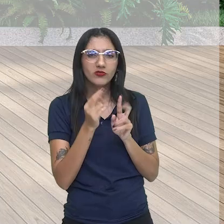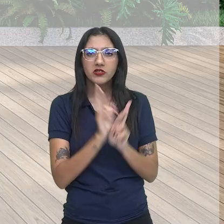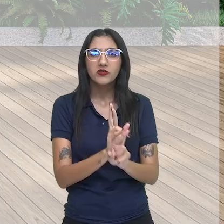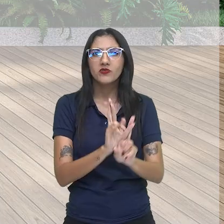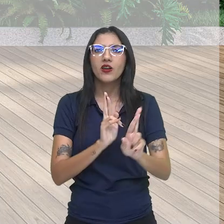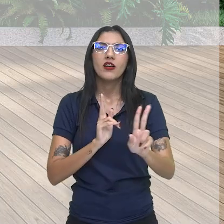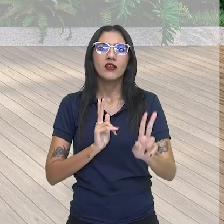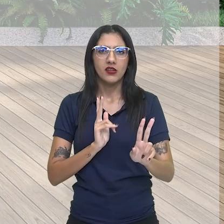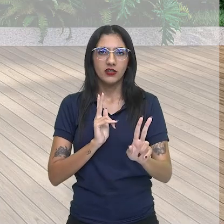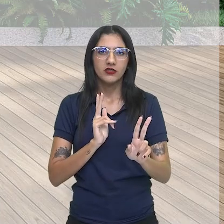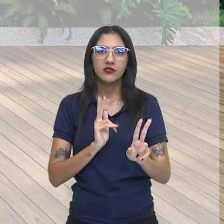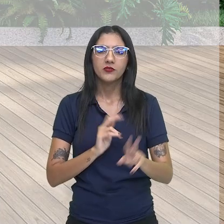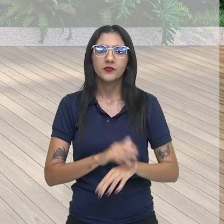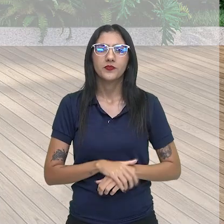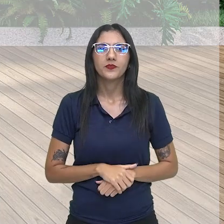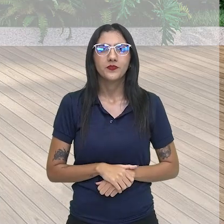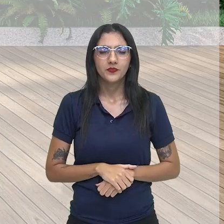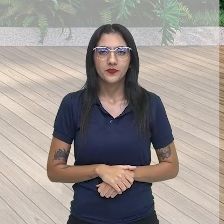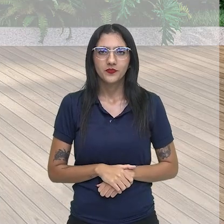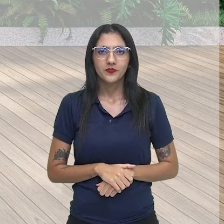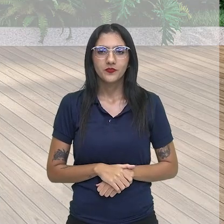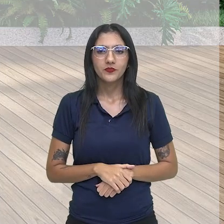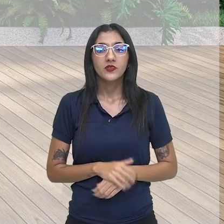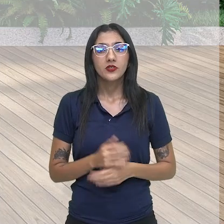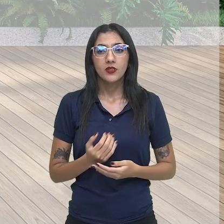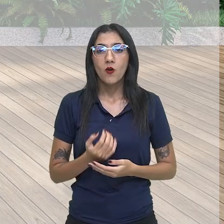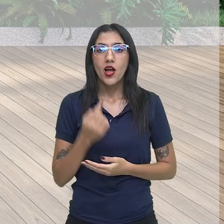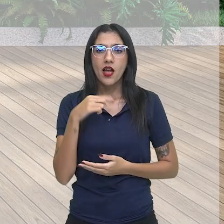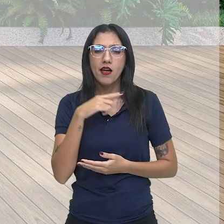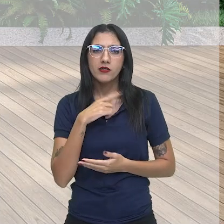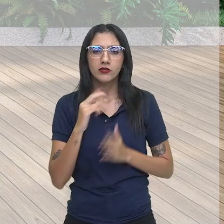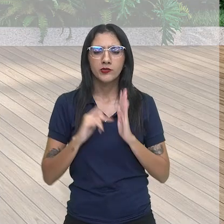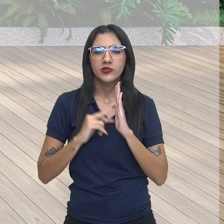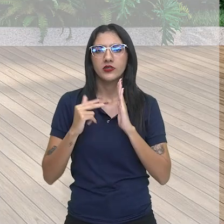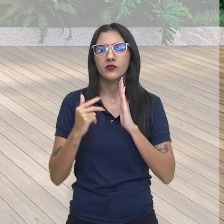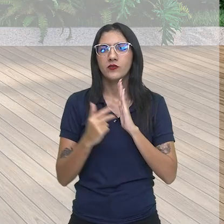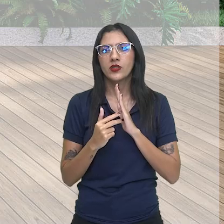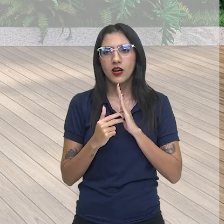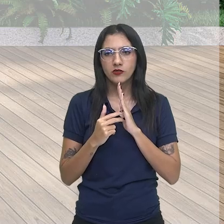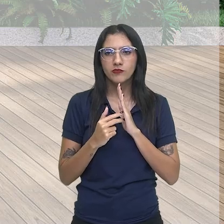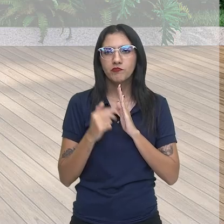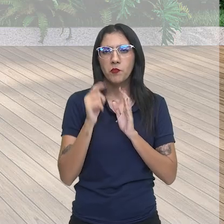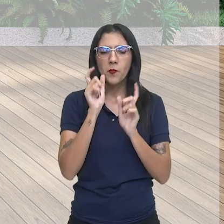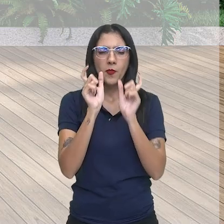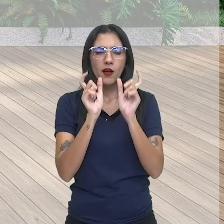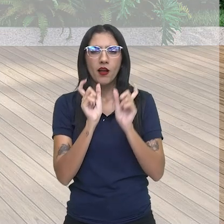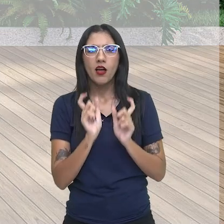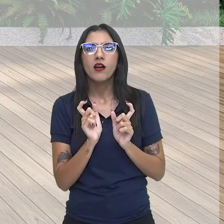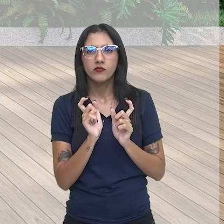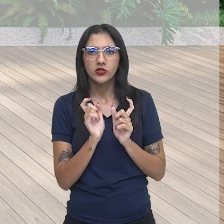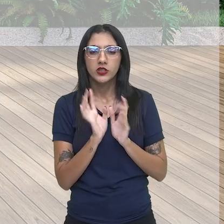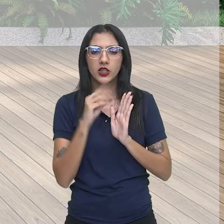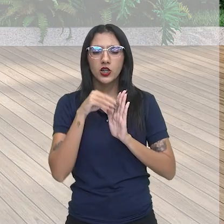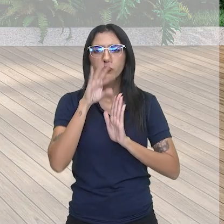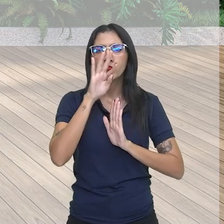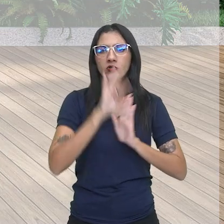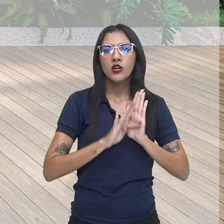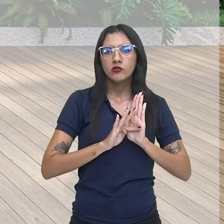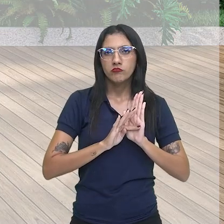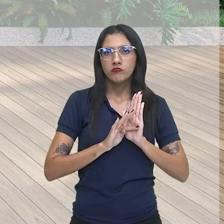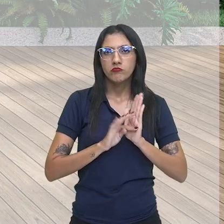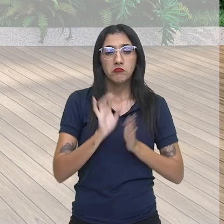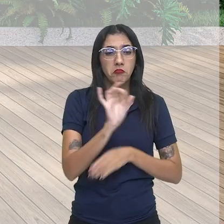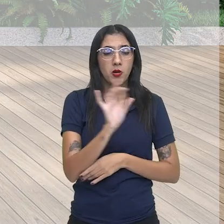né? Então, é esta a interpretação que se dá às coisas que você vê e aos textos. Cada um